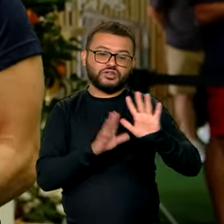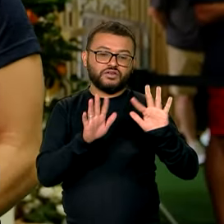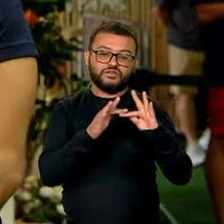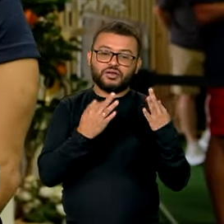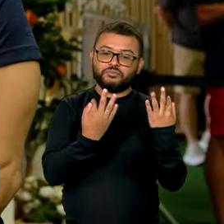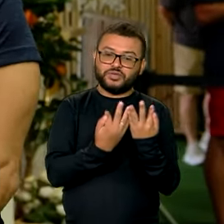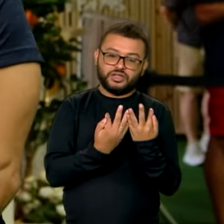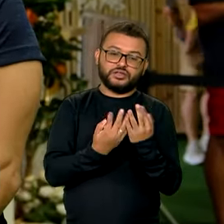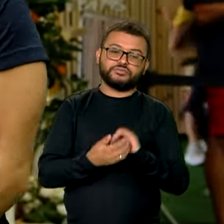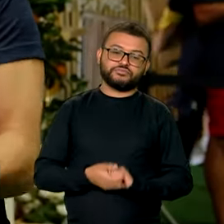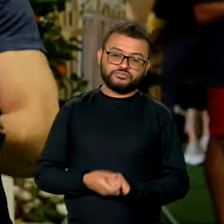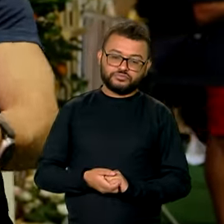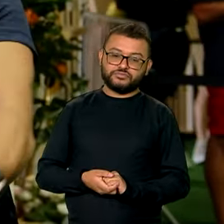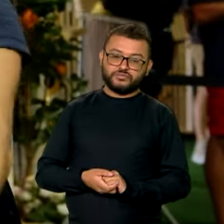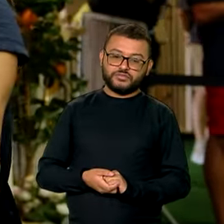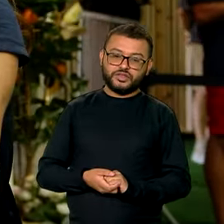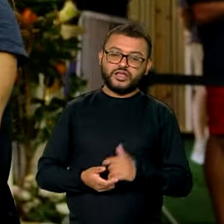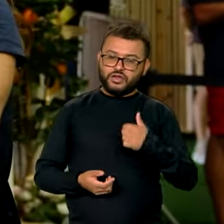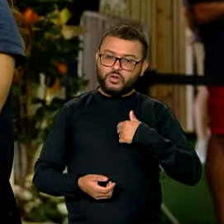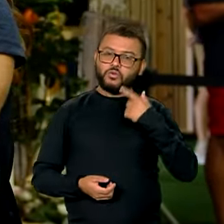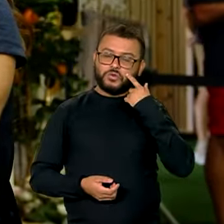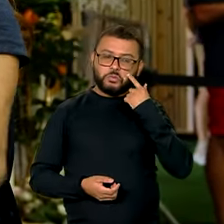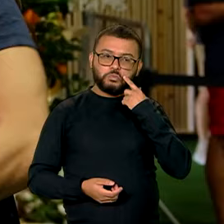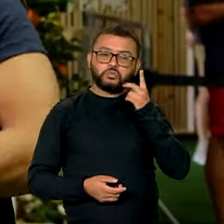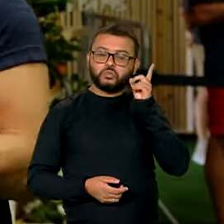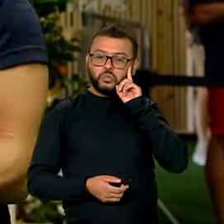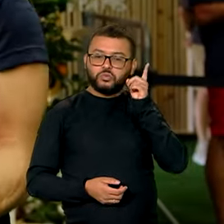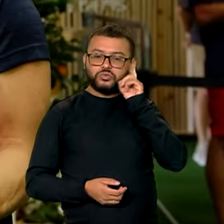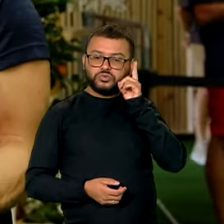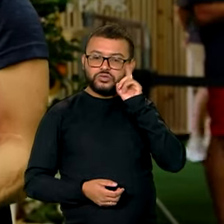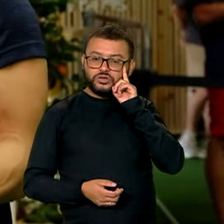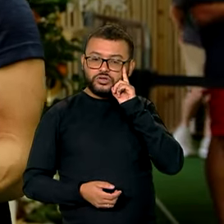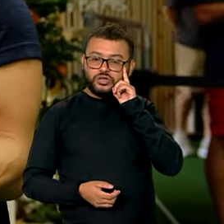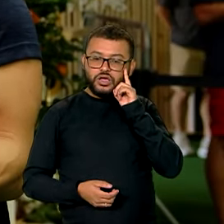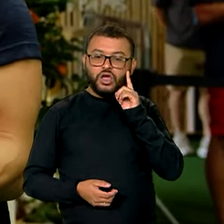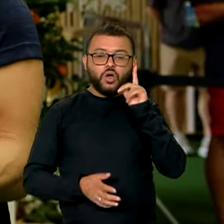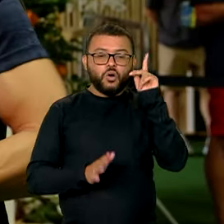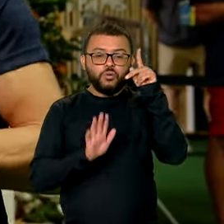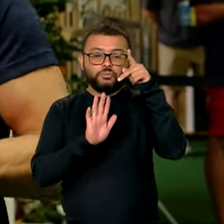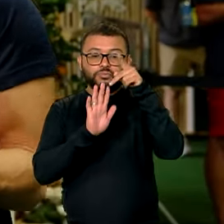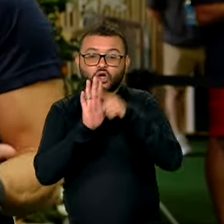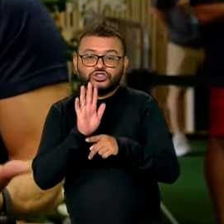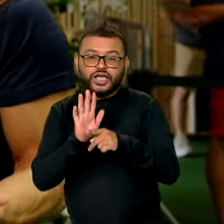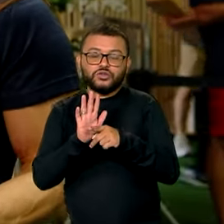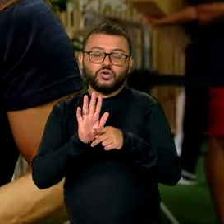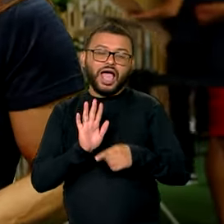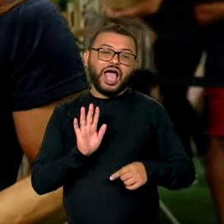Né? Eu vejo isso diariamente. Então eu sei quanto que esse projeto traz oportunidades.